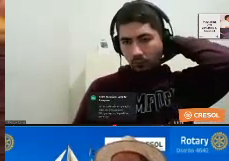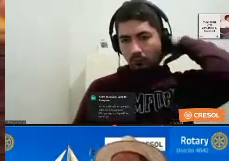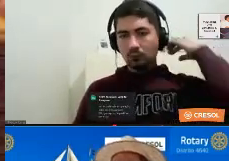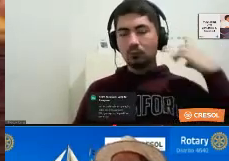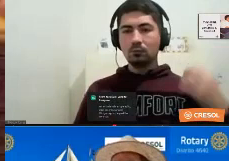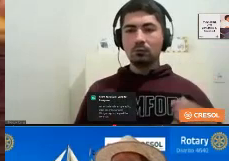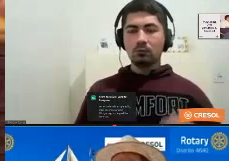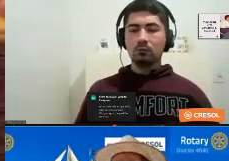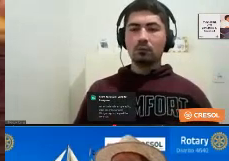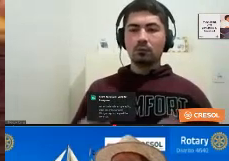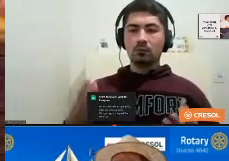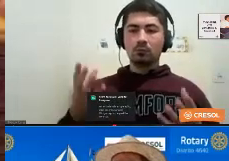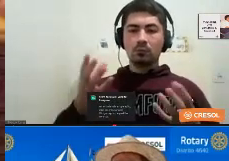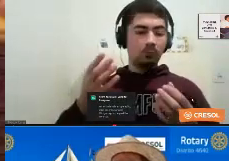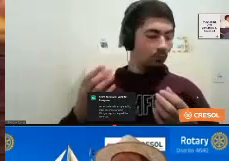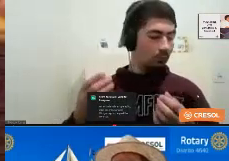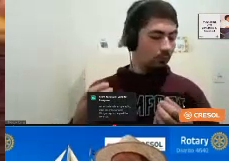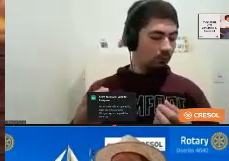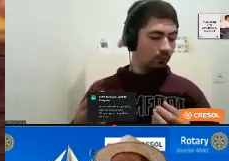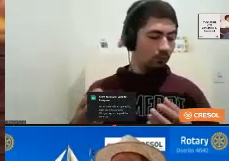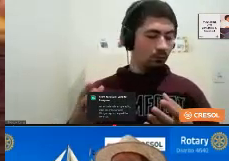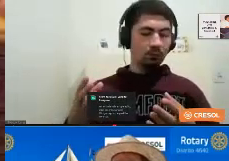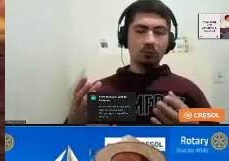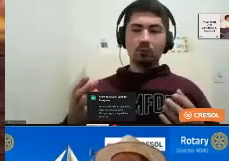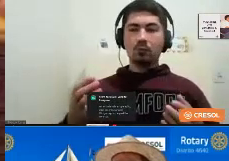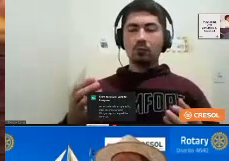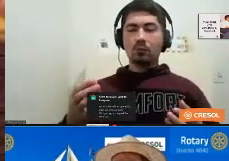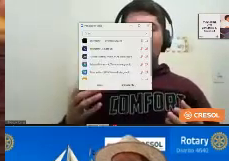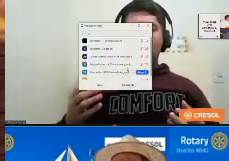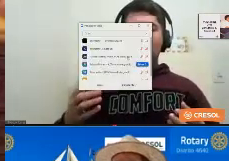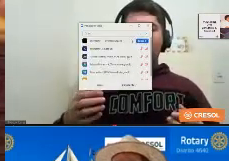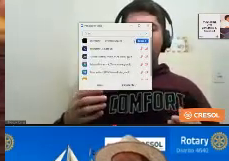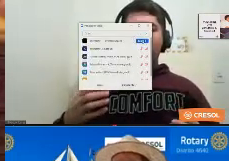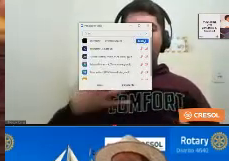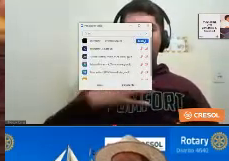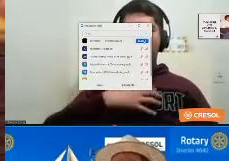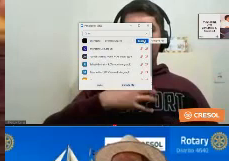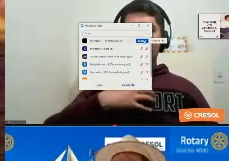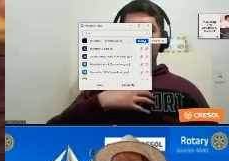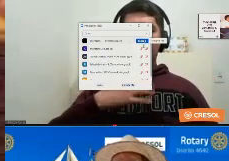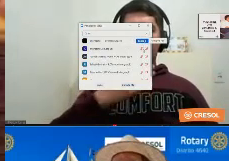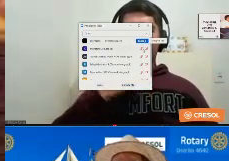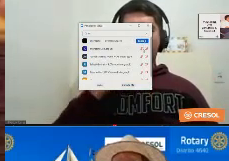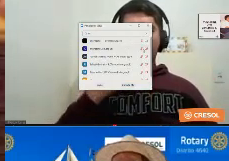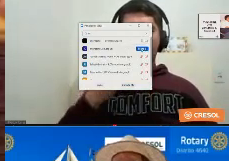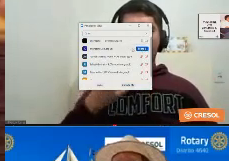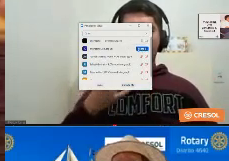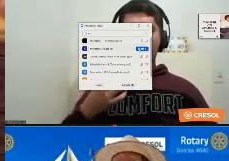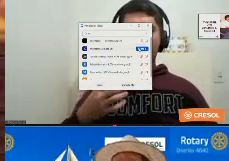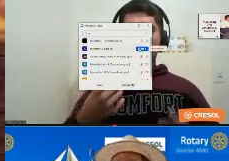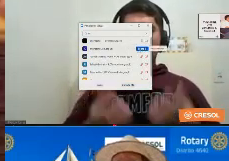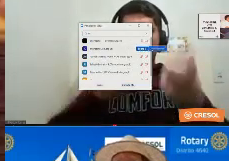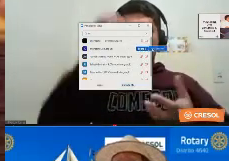queria saber de muita conversa. Depois de tudo o que aconteceu, com o falecimento do meu filho, com o incêndio do